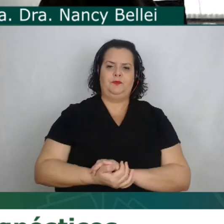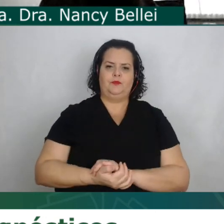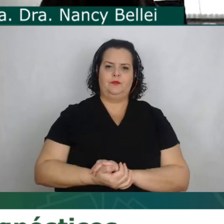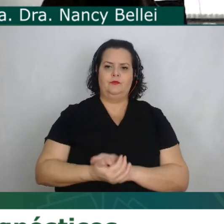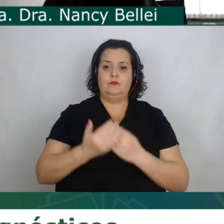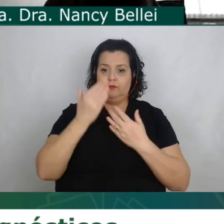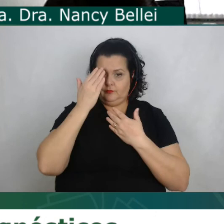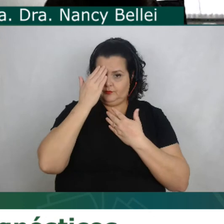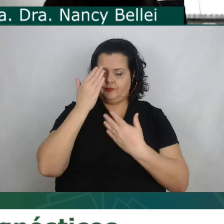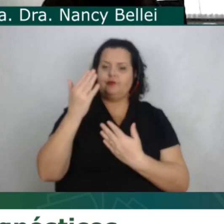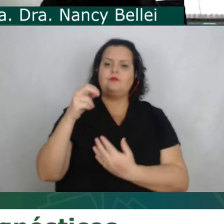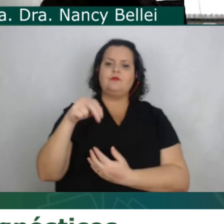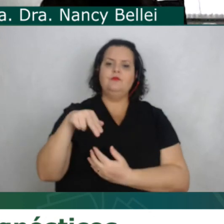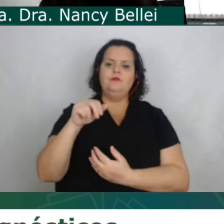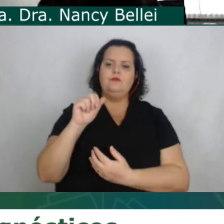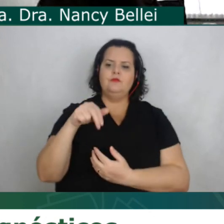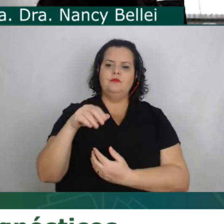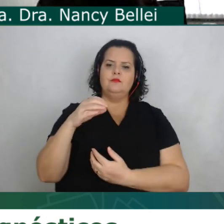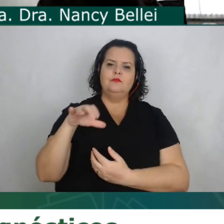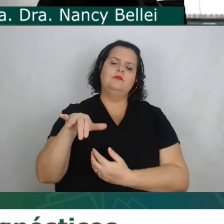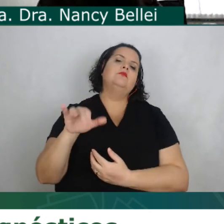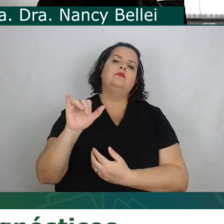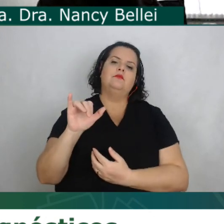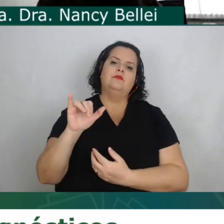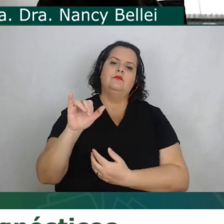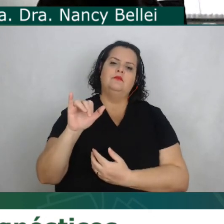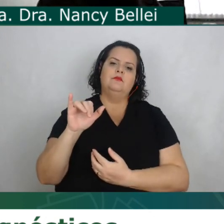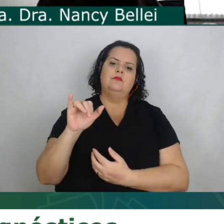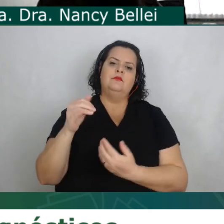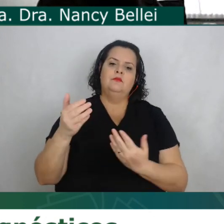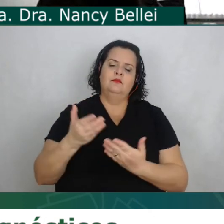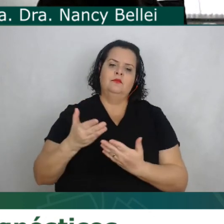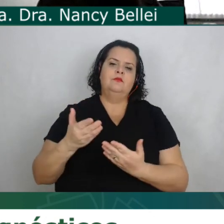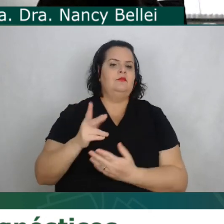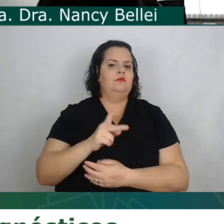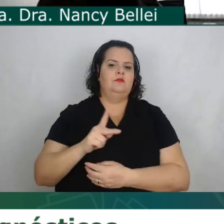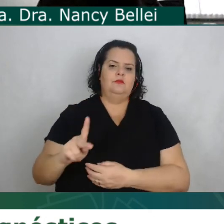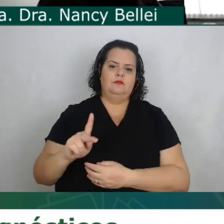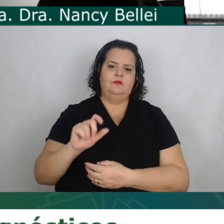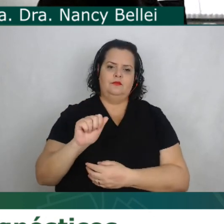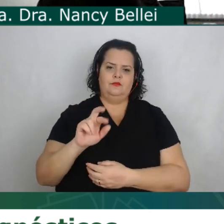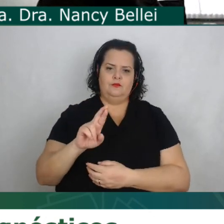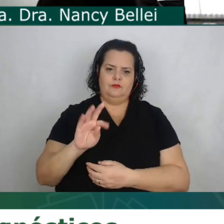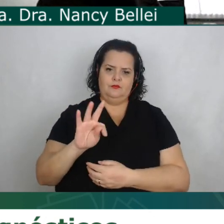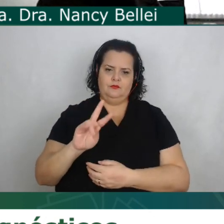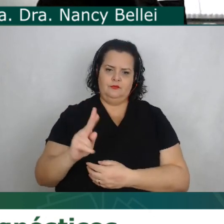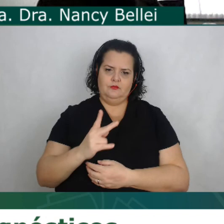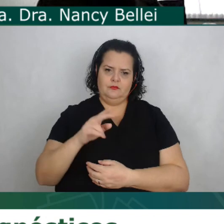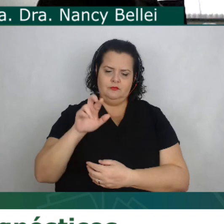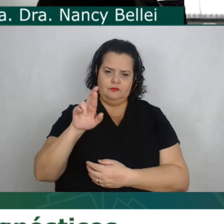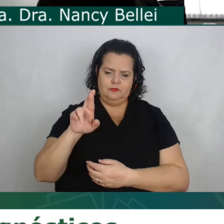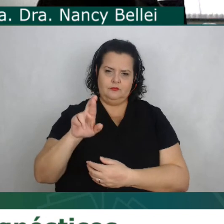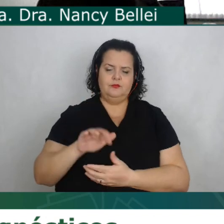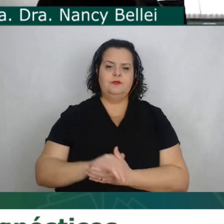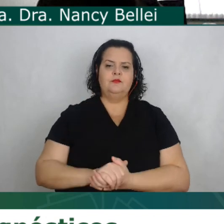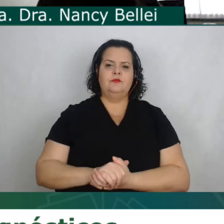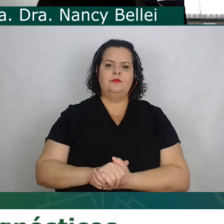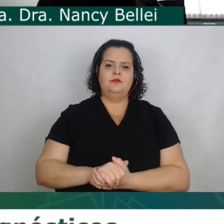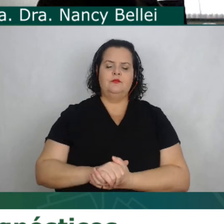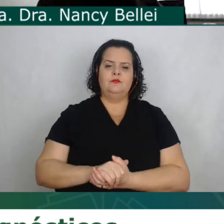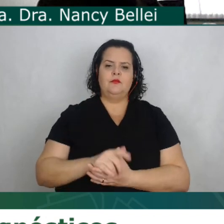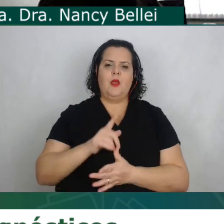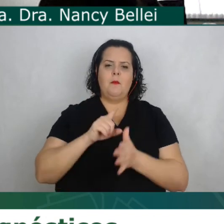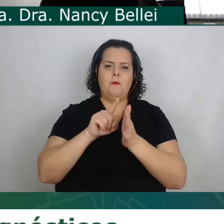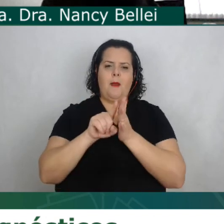Obrigado, Nancy. Fazer uma rodadinha com o professor Arthur, aí a gente já encerra. Arthur, veio algumas